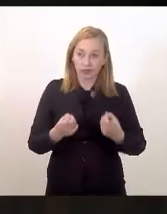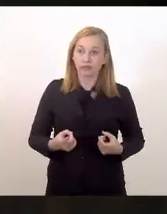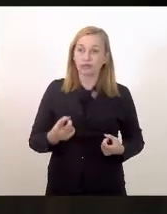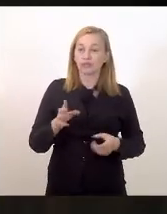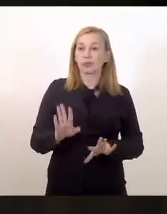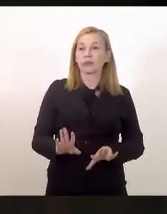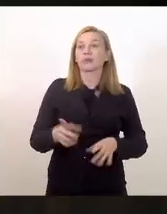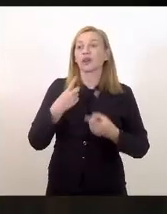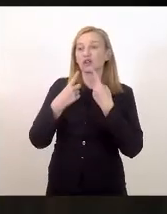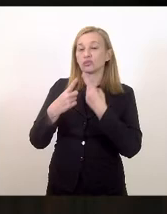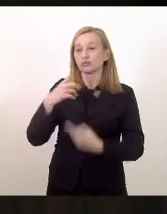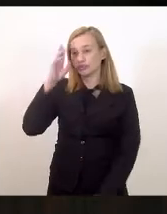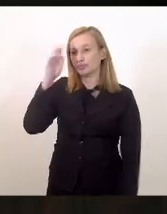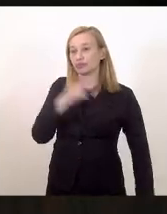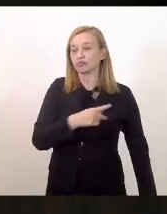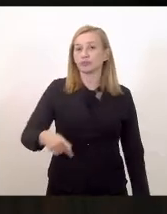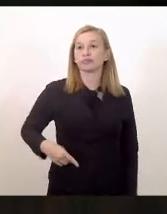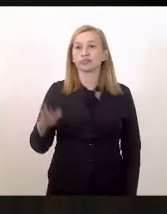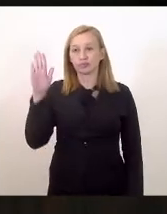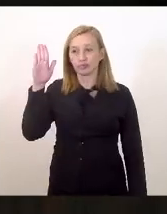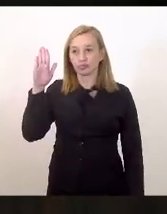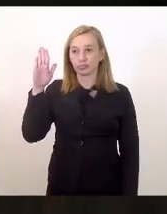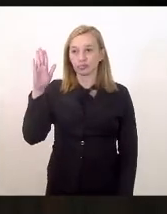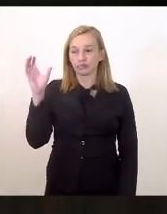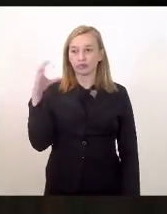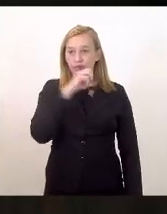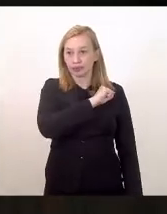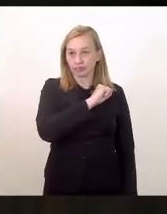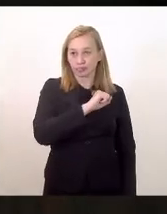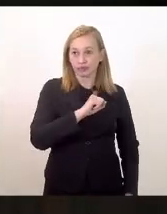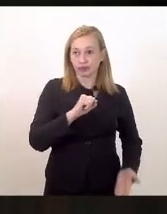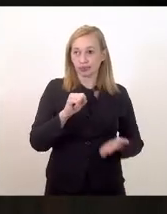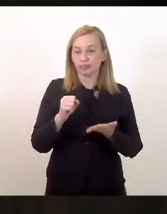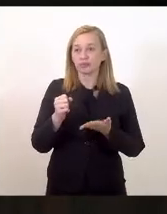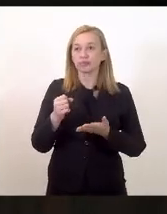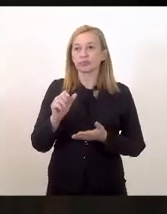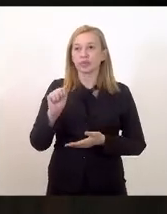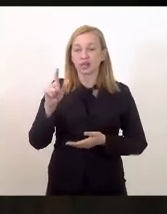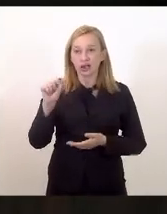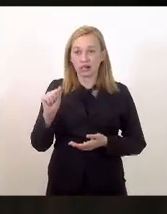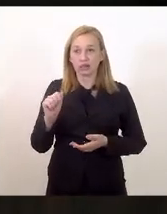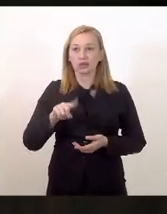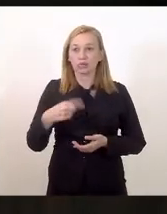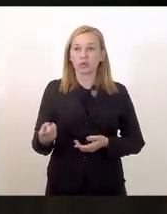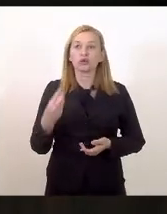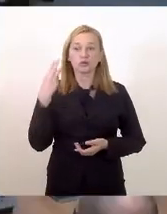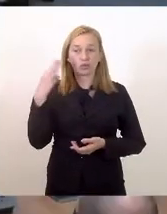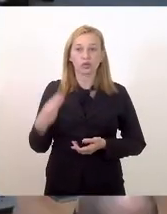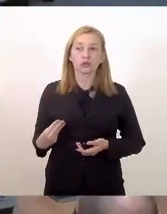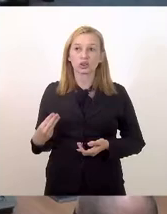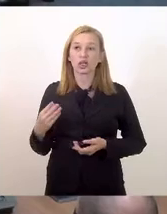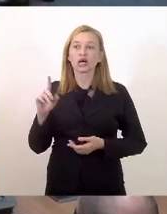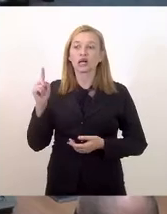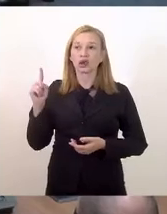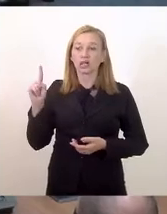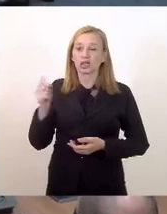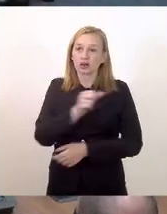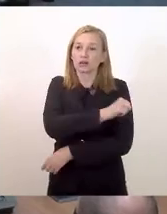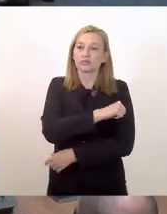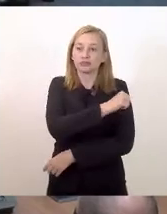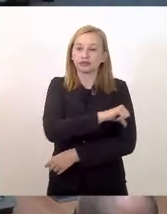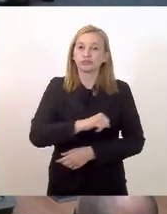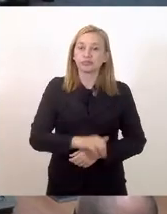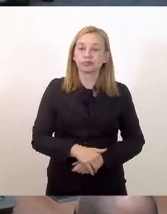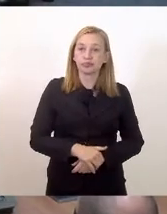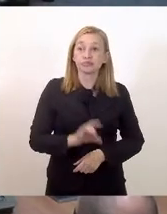discutir, presidente, bem rapidinho. Estão escritos. Agora, a deputada Alana, em seguida, deputada presidente, Mônica. Deputada enfermeira. Só